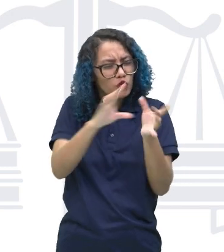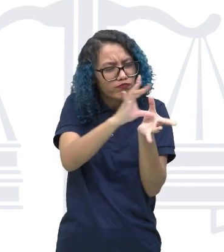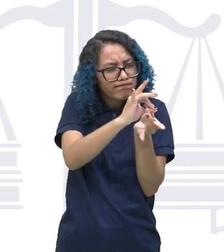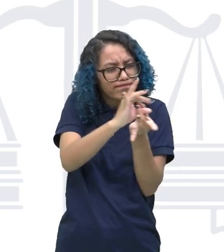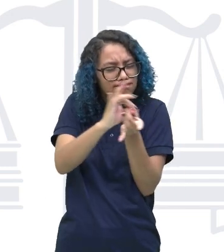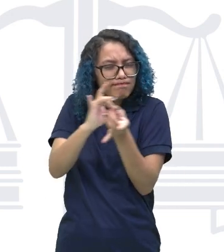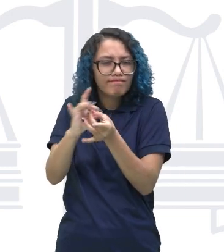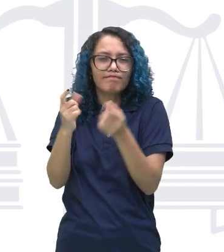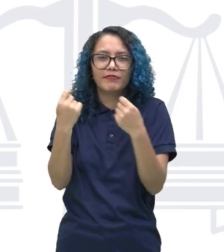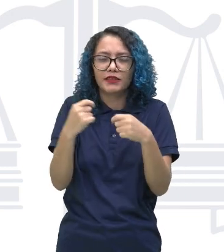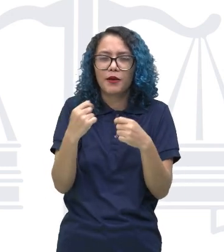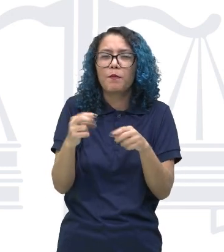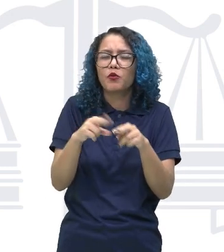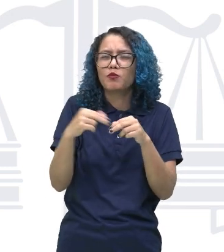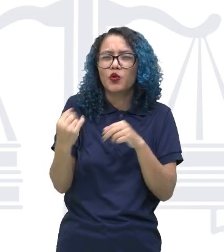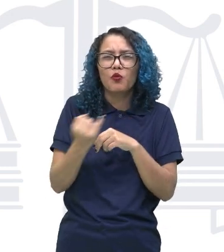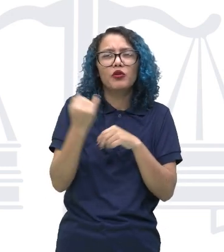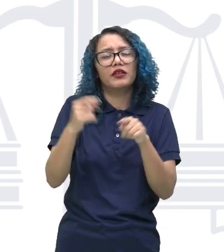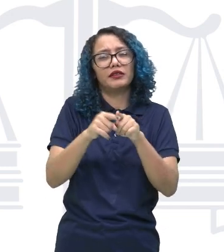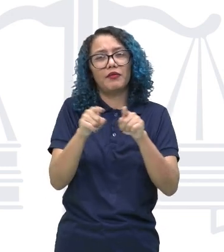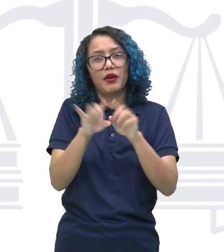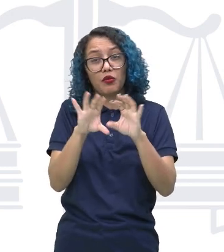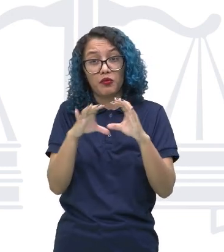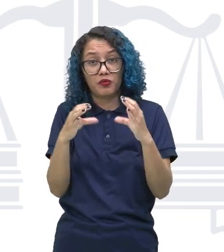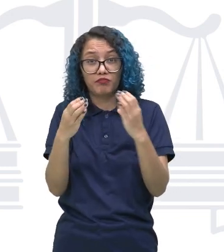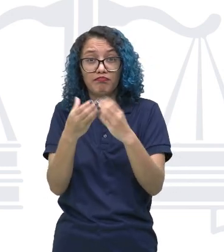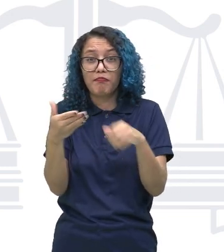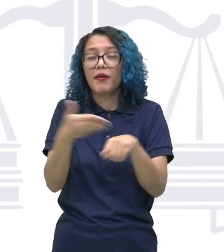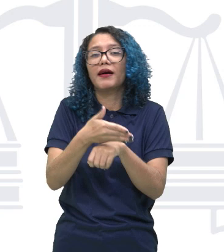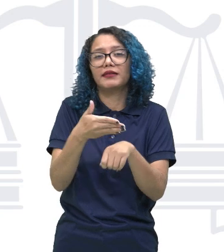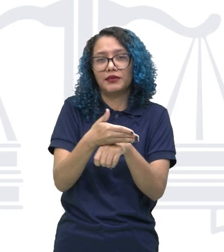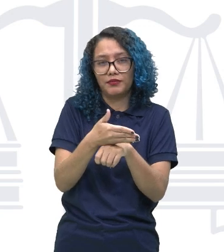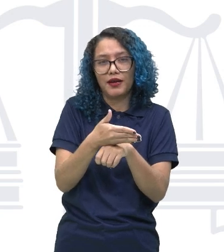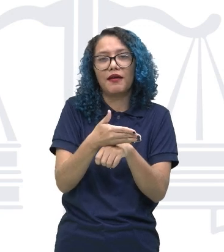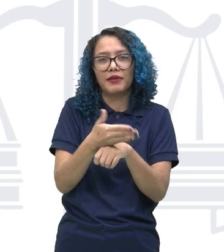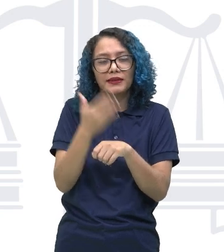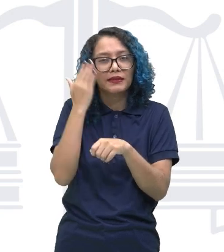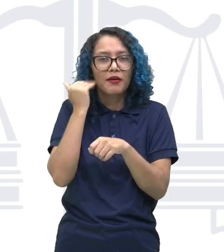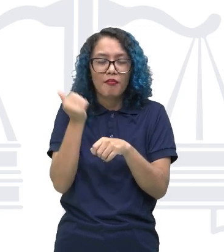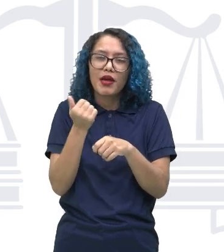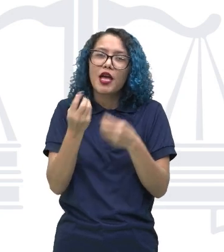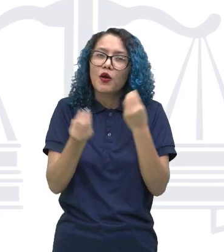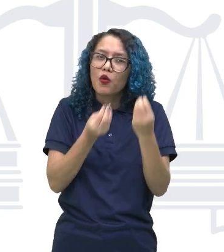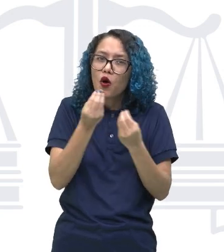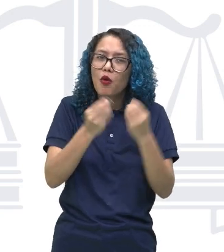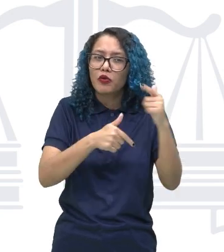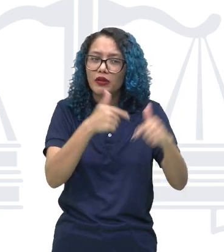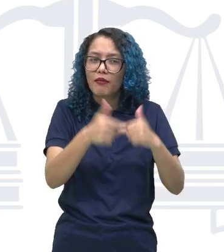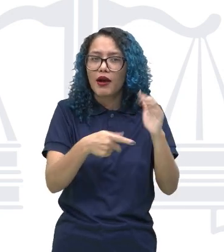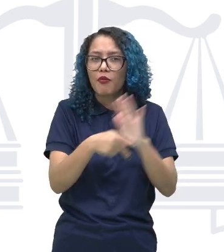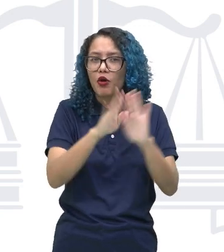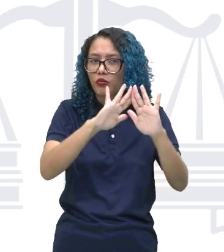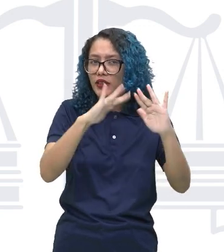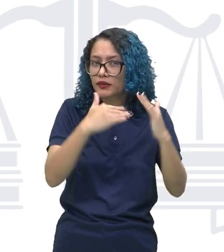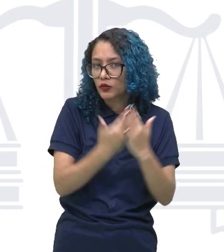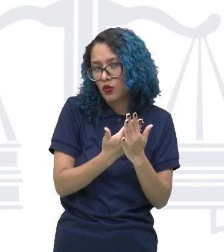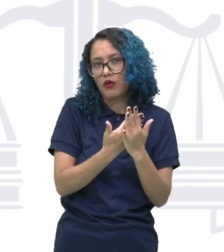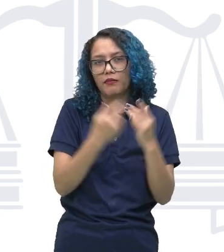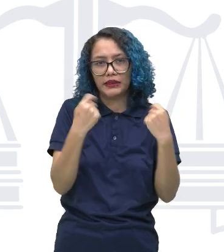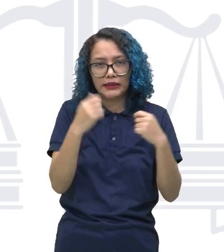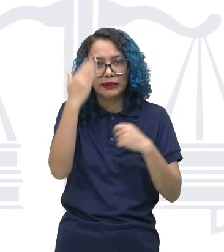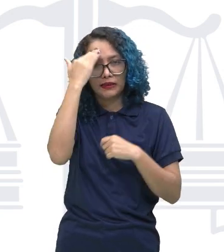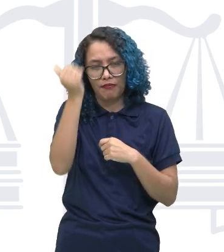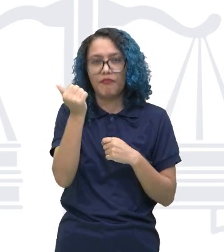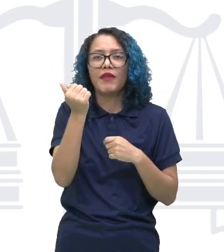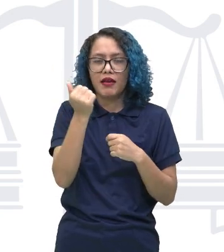que a gente dê ouvido para a comunidade, para a gente saber se nós estamos atendendo às expectativas ali almejadas, né, professora Kaellen? Professora